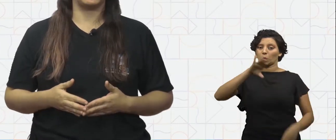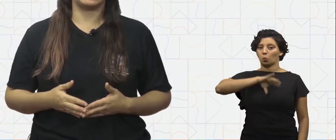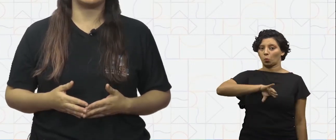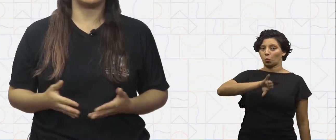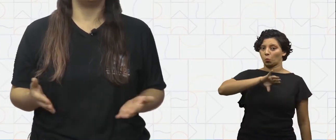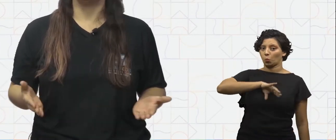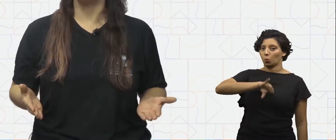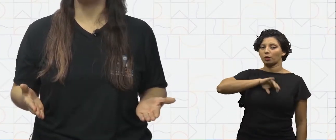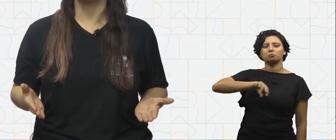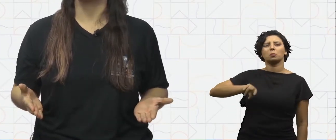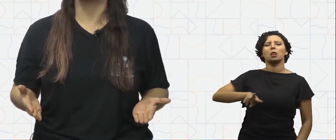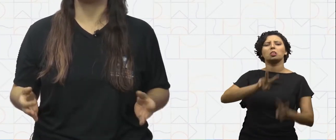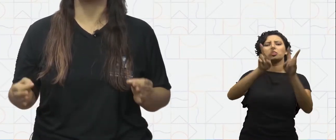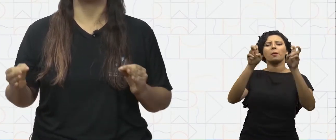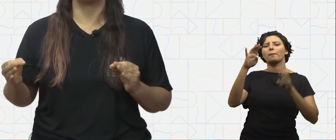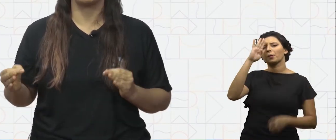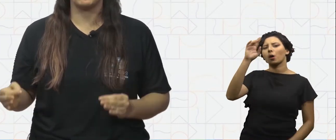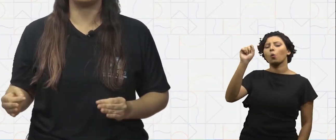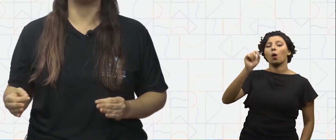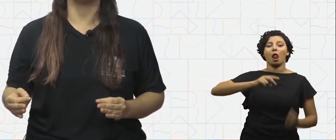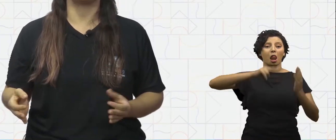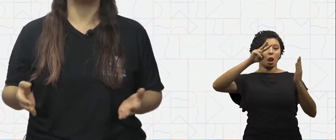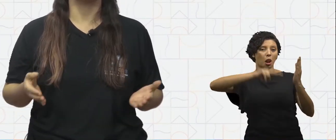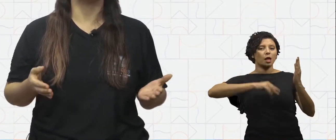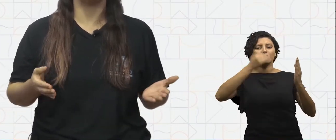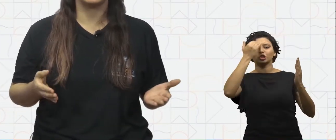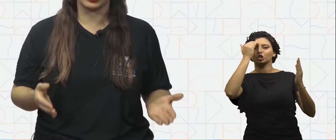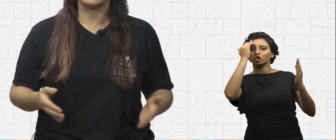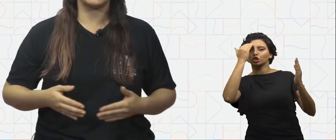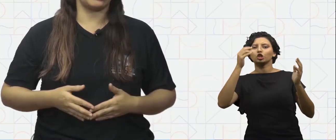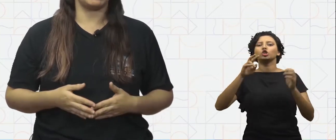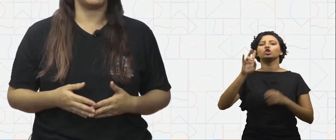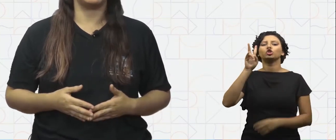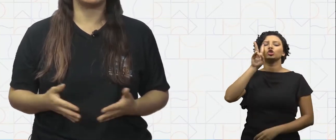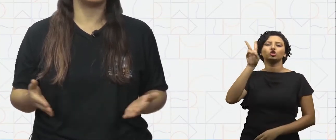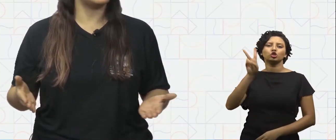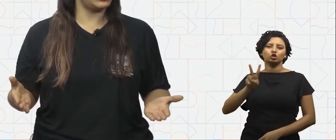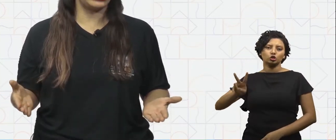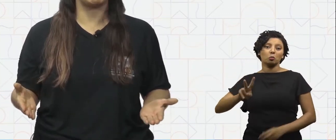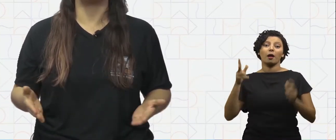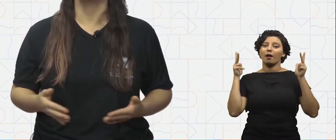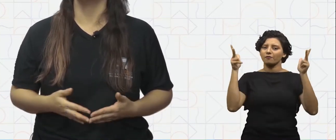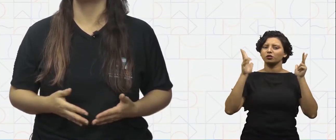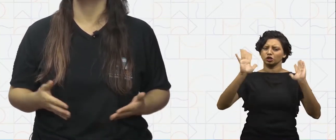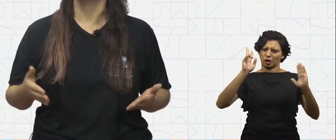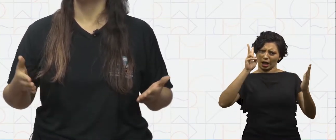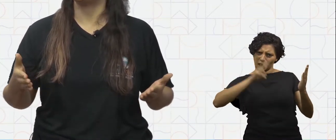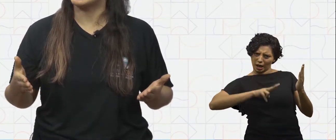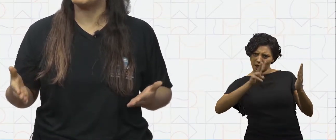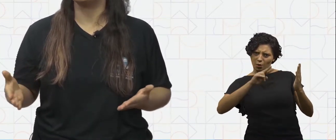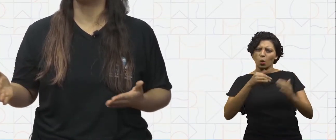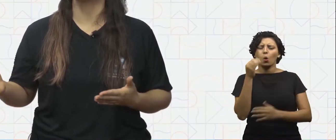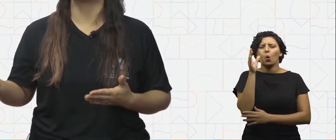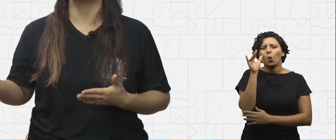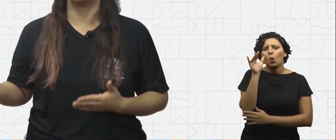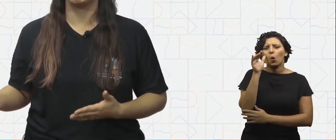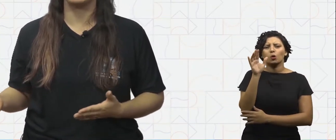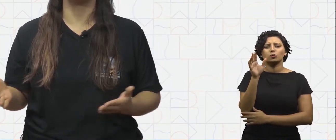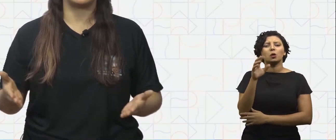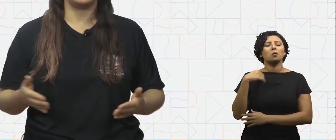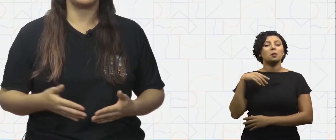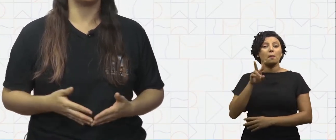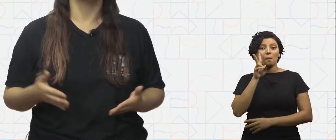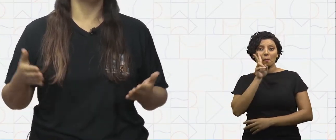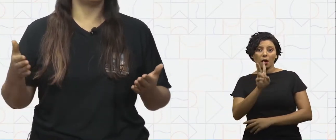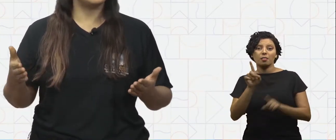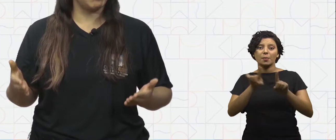língua portuguesa. Hoje iremos ler e compreender histórias de aventuras. Já leu alguma? Está curioso em